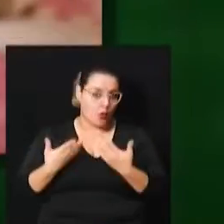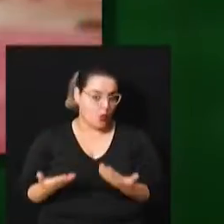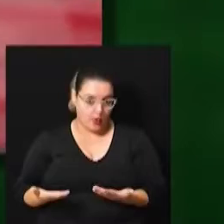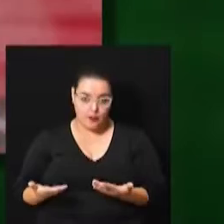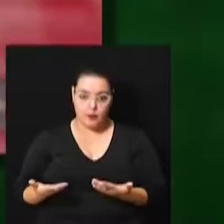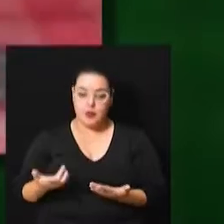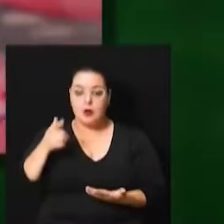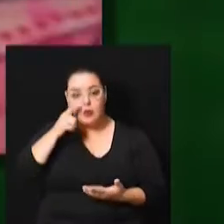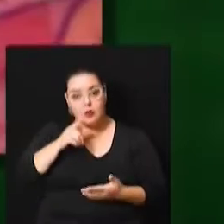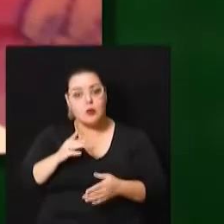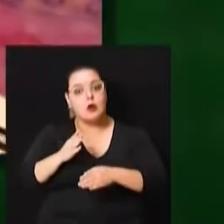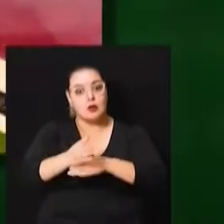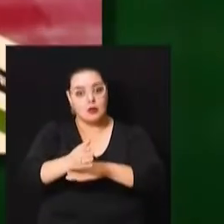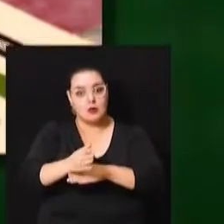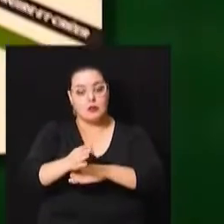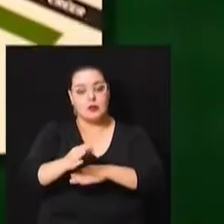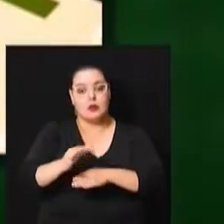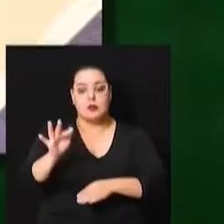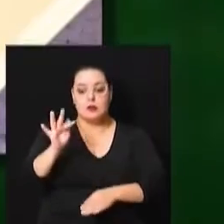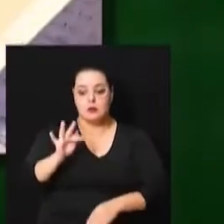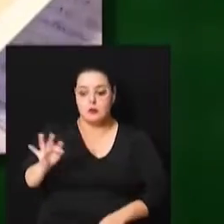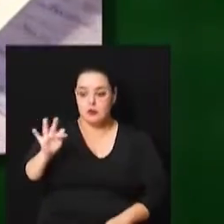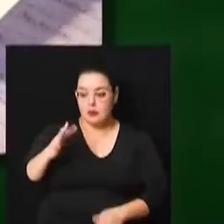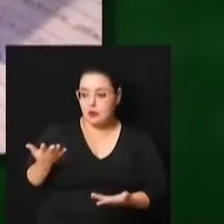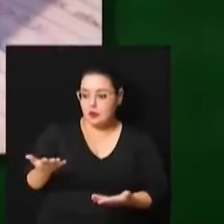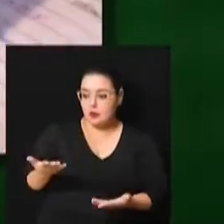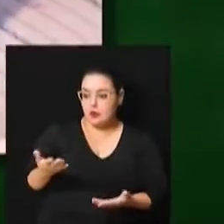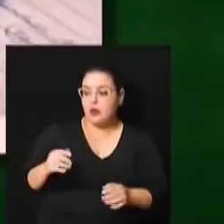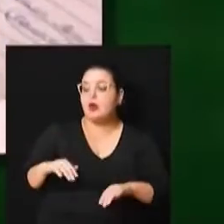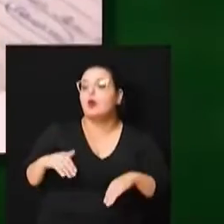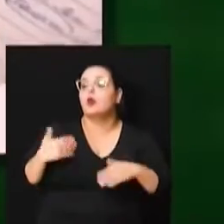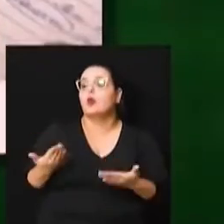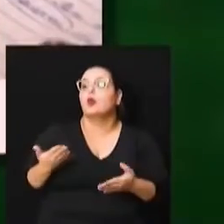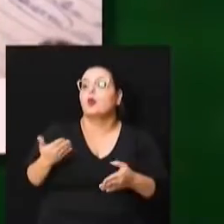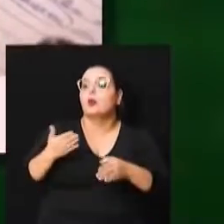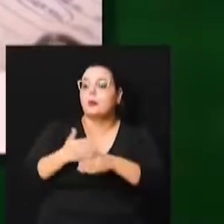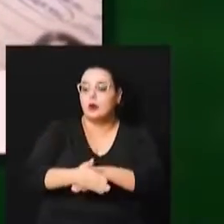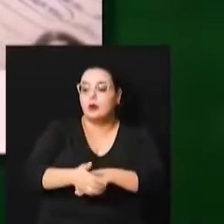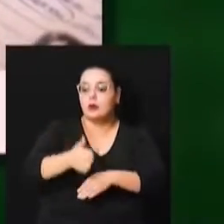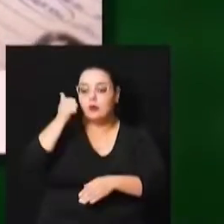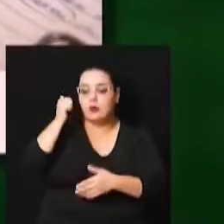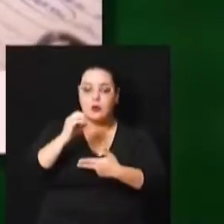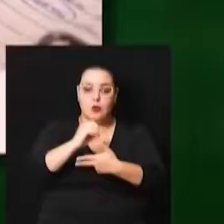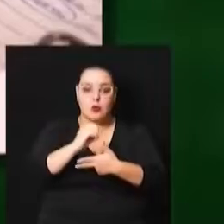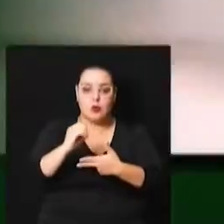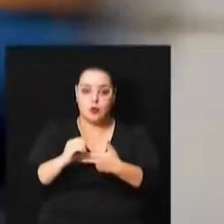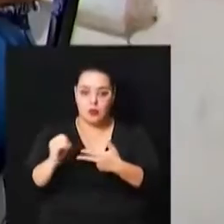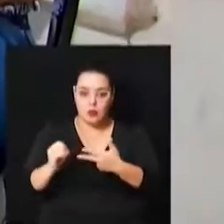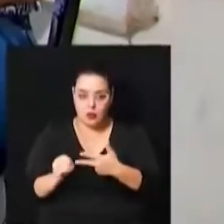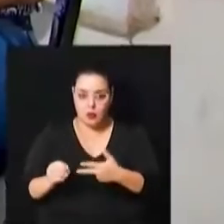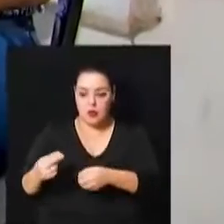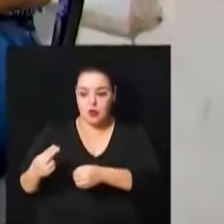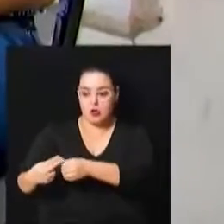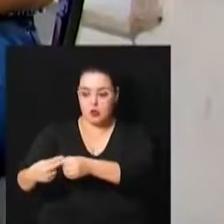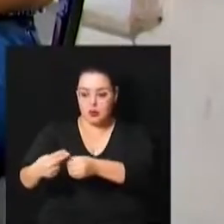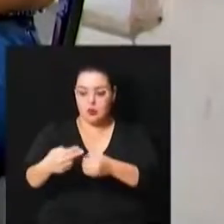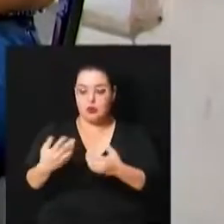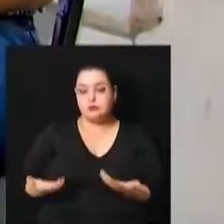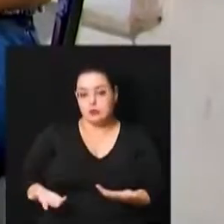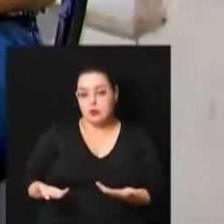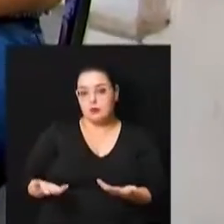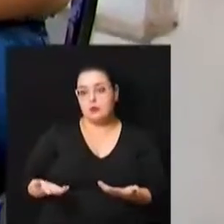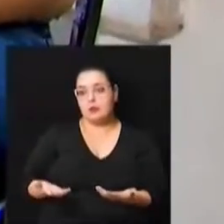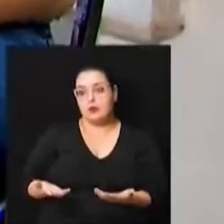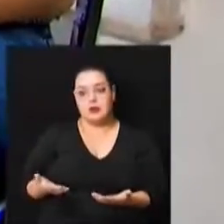para conseguir entrar na faculdade. Você chegou a prestar quais faculdades aqui? Eu cheguei a prestar o Enem e a Unicamp, mas